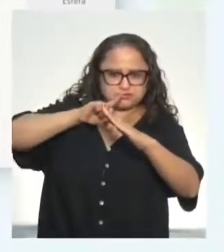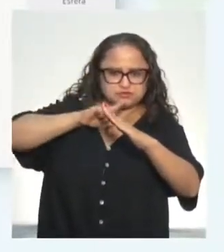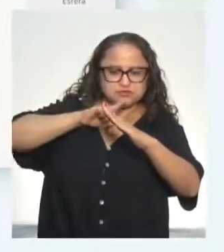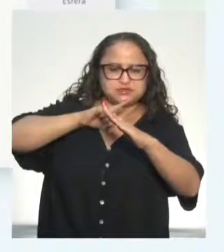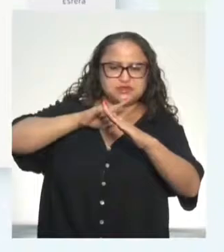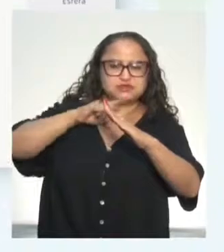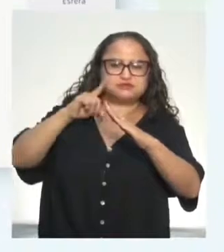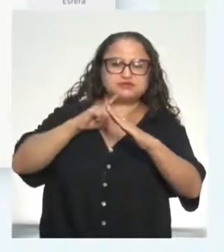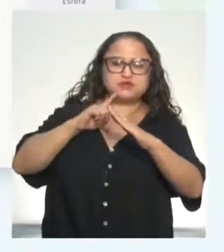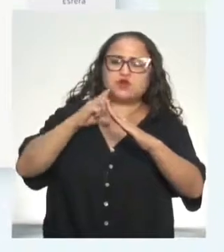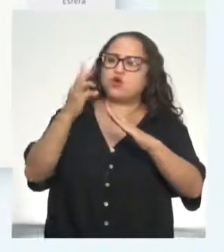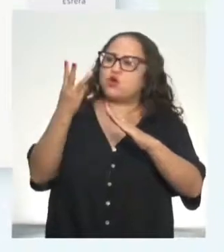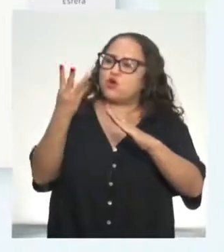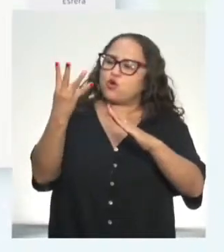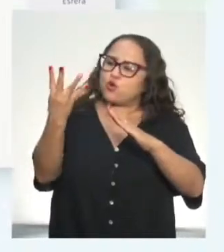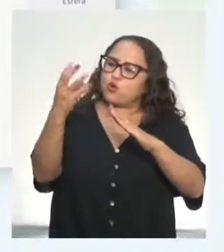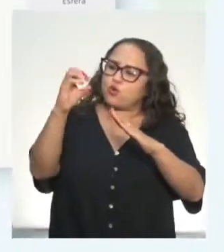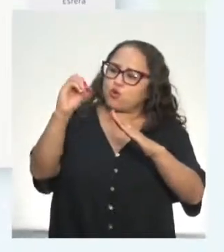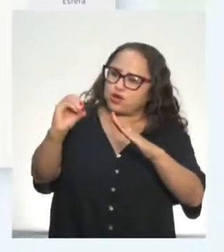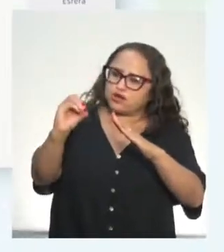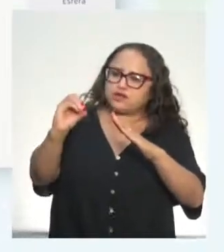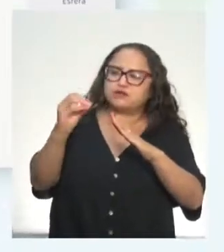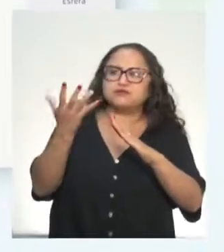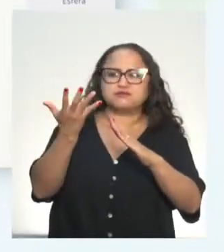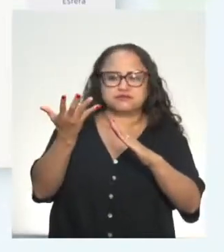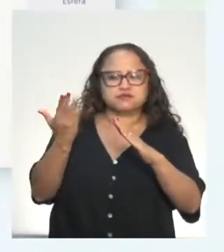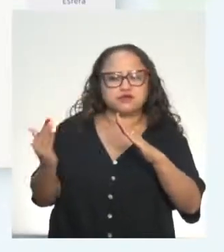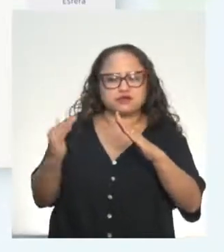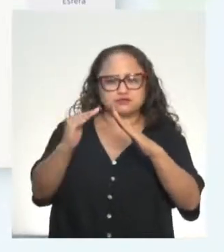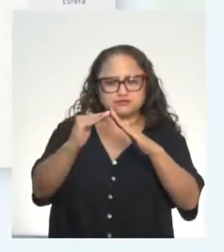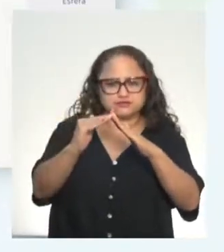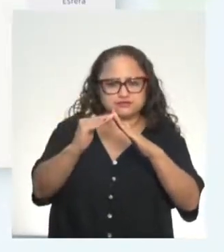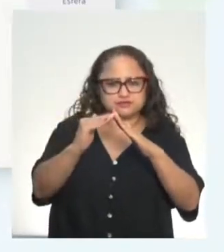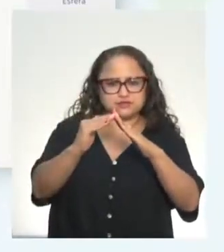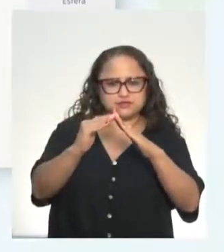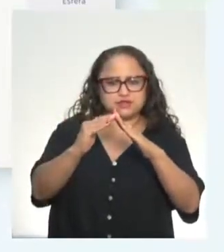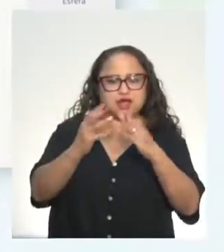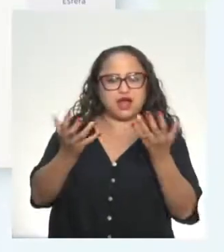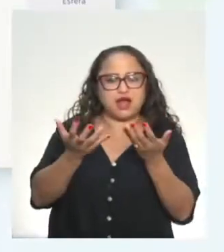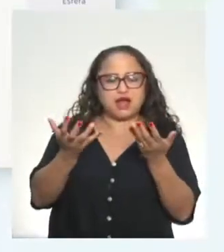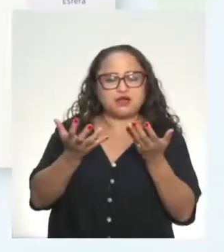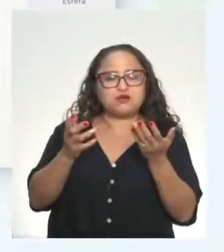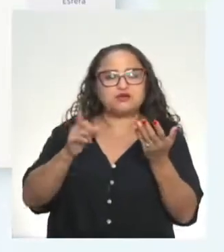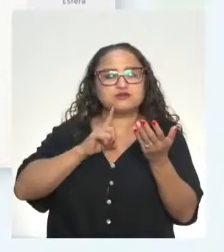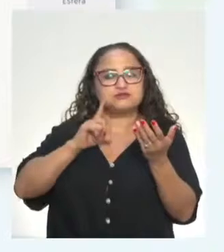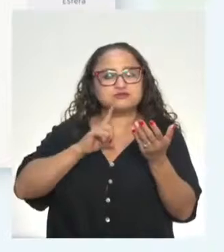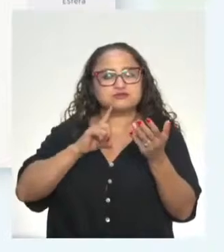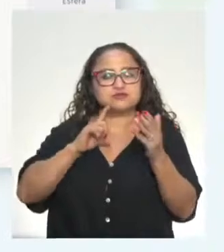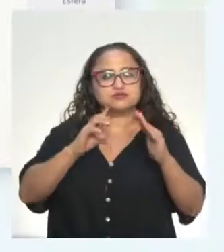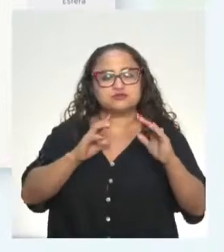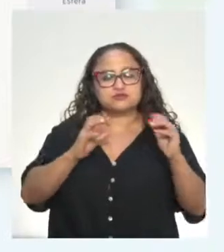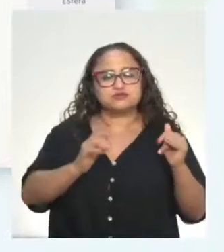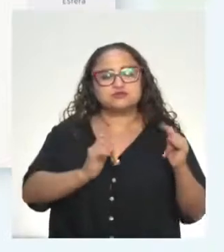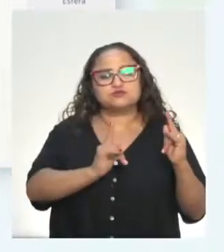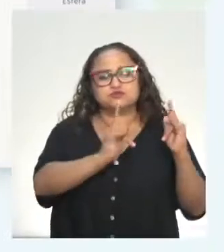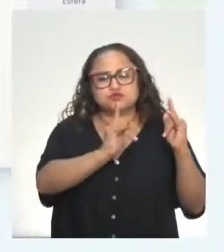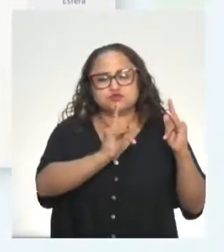Olha, agora está em 40, cheguei onde eu queria. Como que eu faço agora para deixar esse